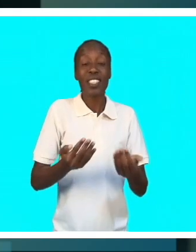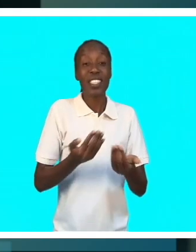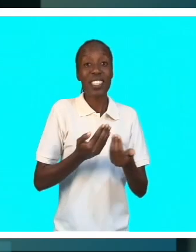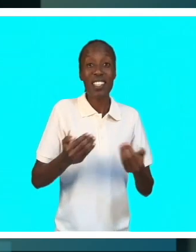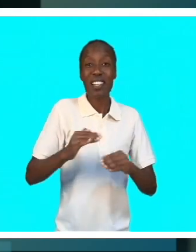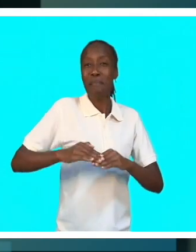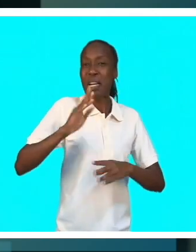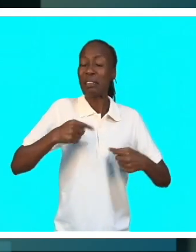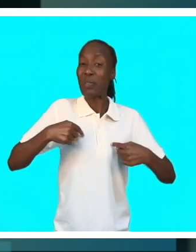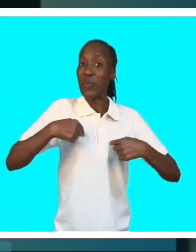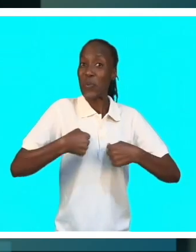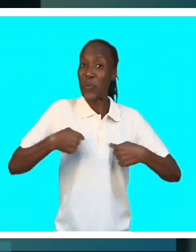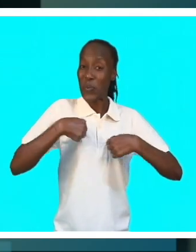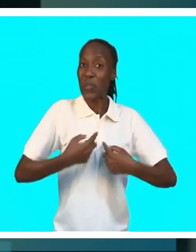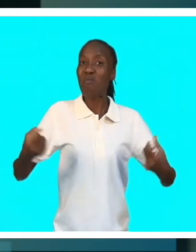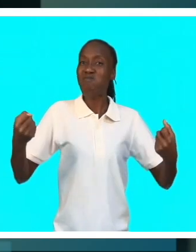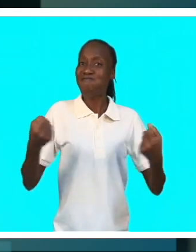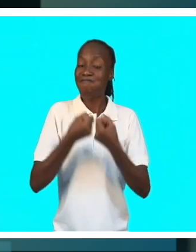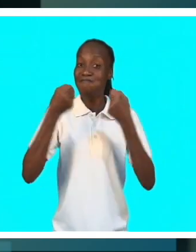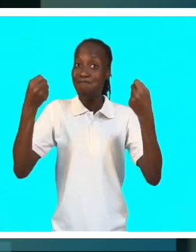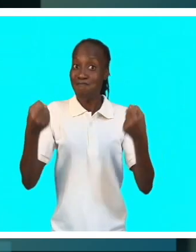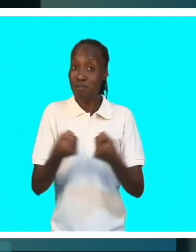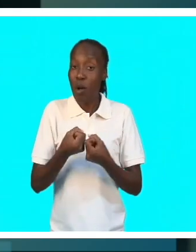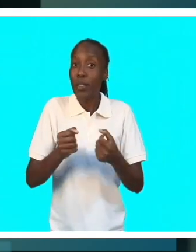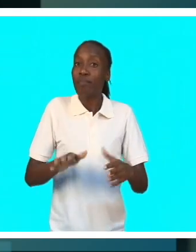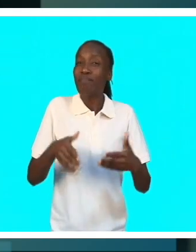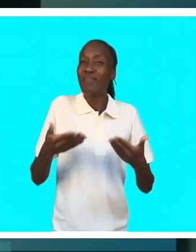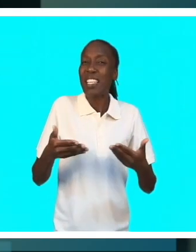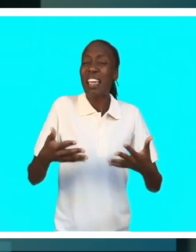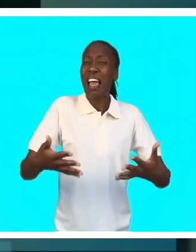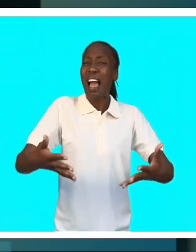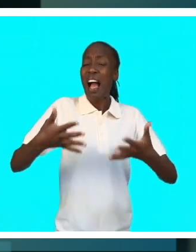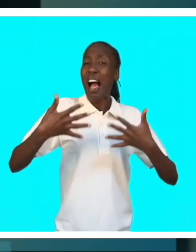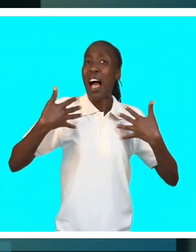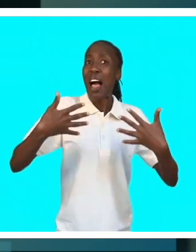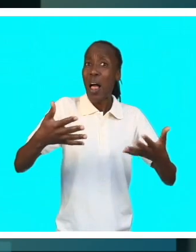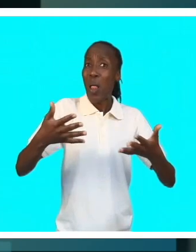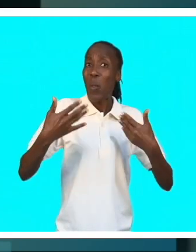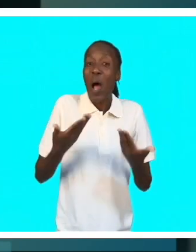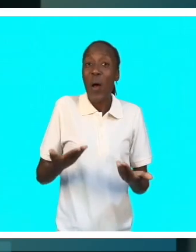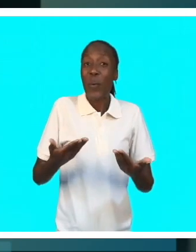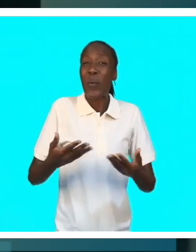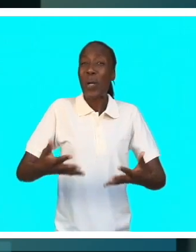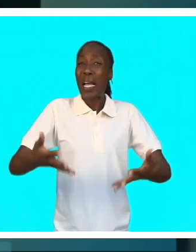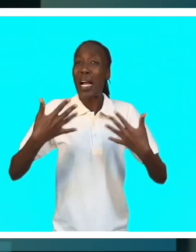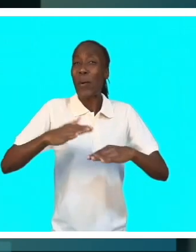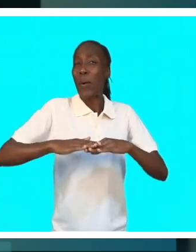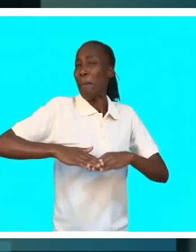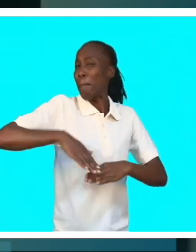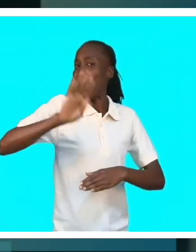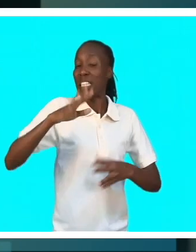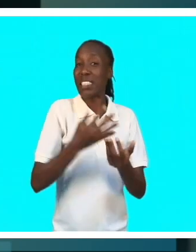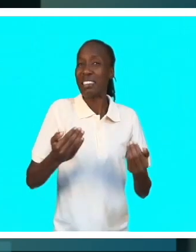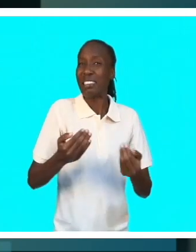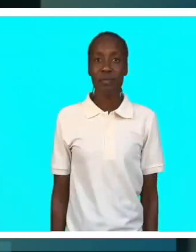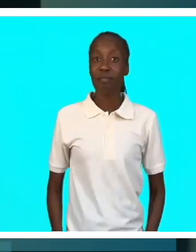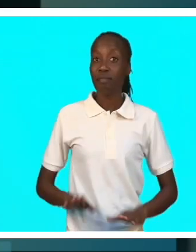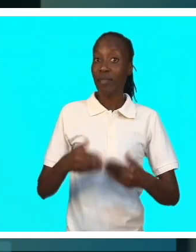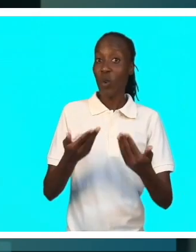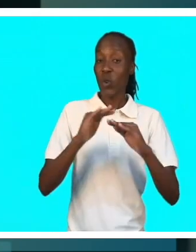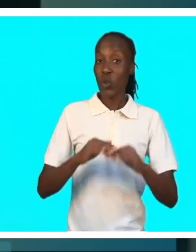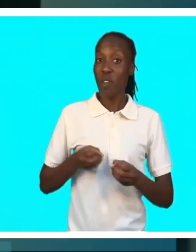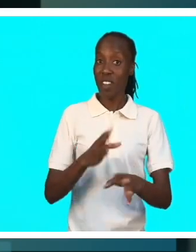crianças têm sofrido acidentes e calor. Neste tempo de calor, crianças passam muito mal.